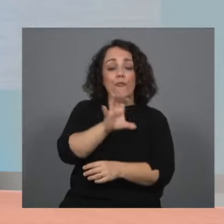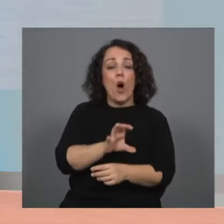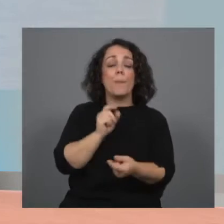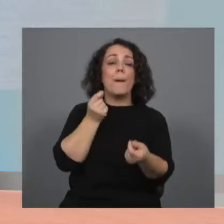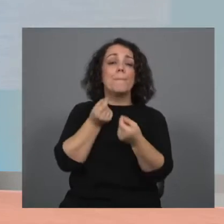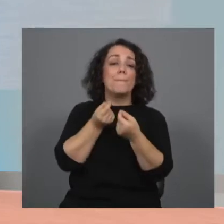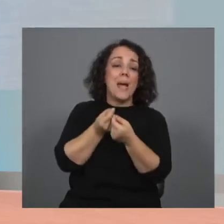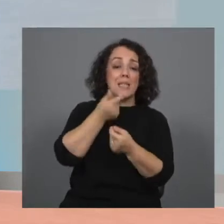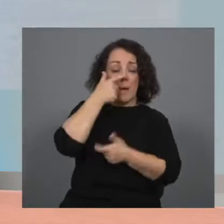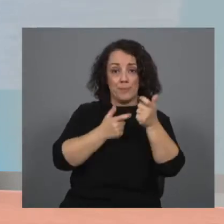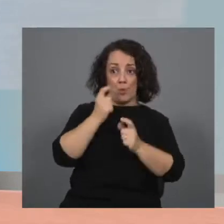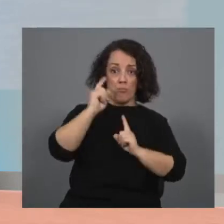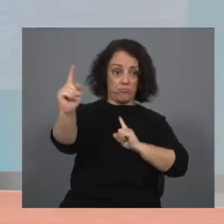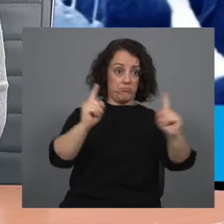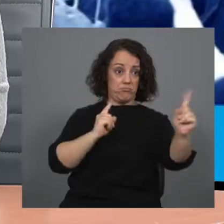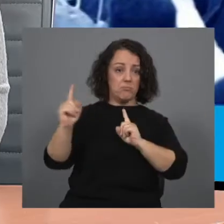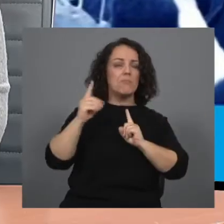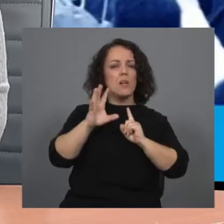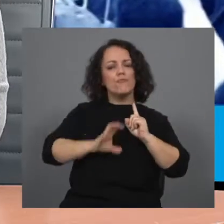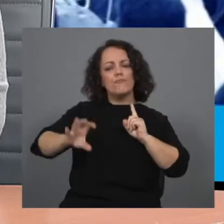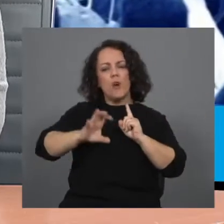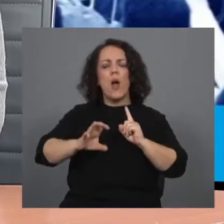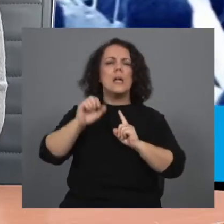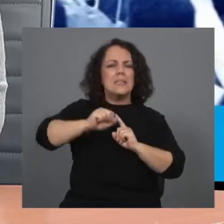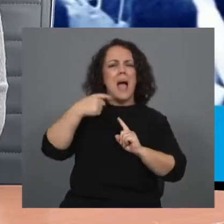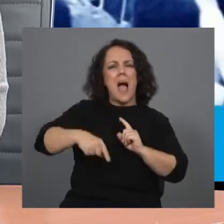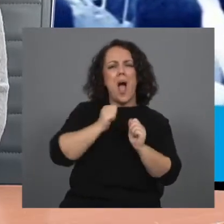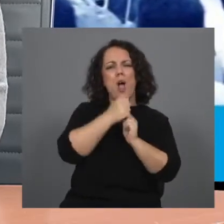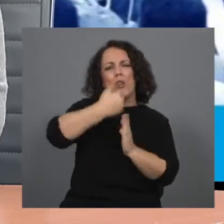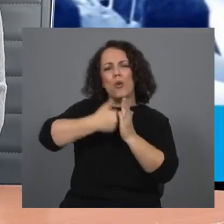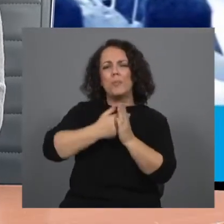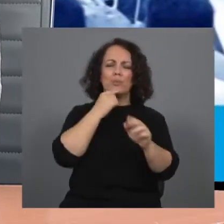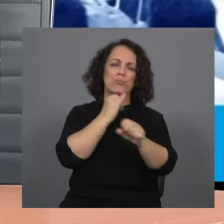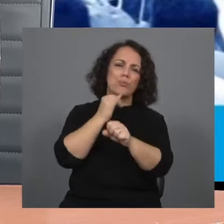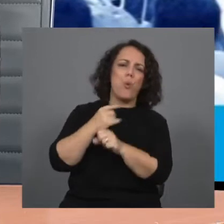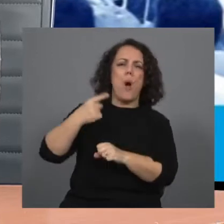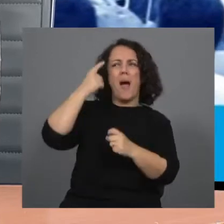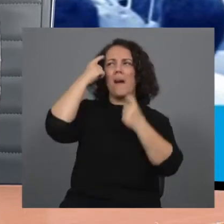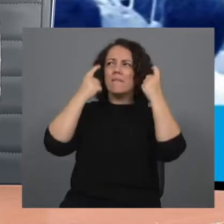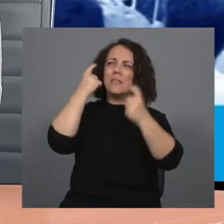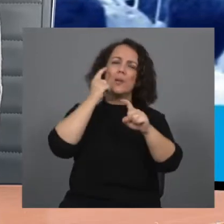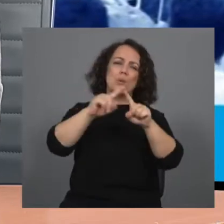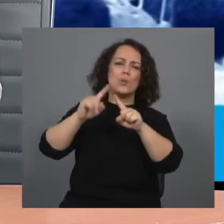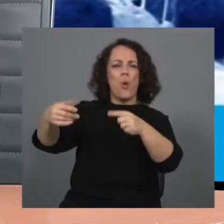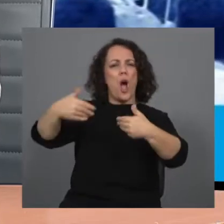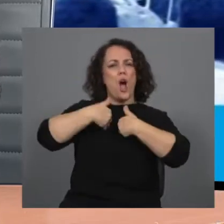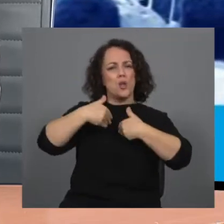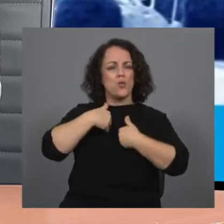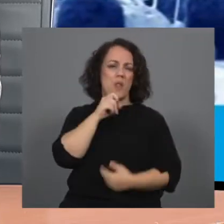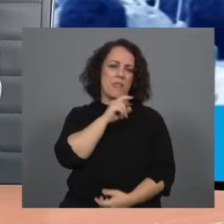onde estão. Sim, temos inúmeros documentos, mas temos inúmeras reflexões que nos ajudam a fazer isso mesmo, não é? Que nos